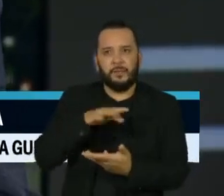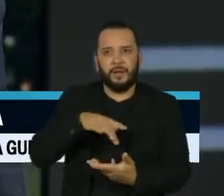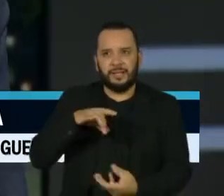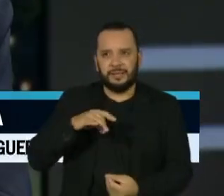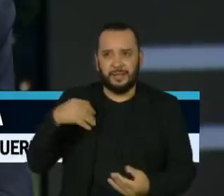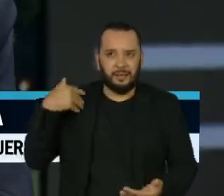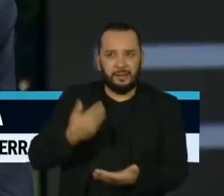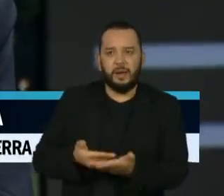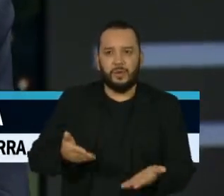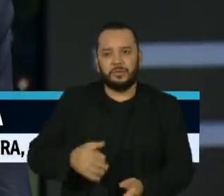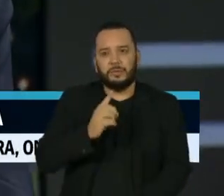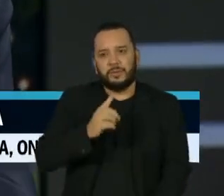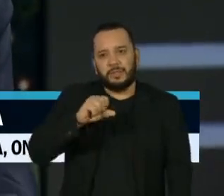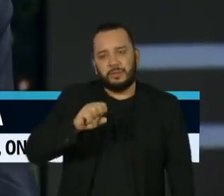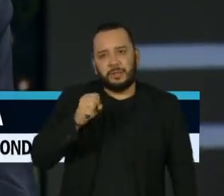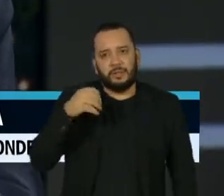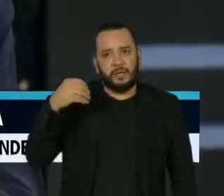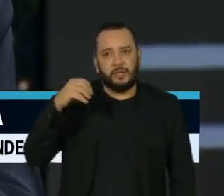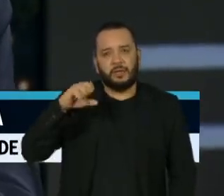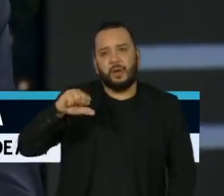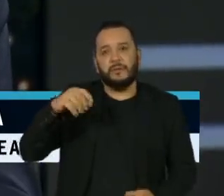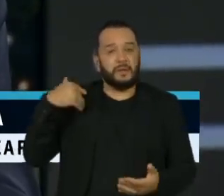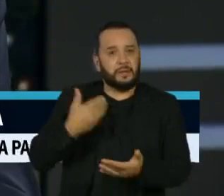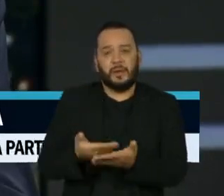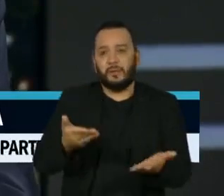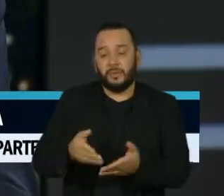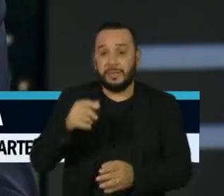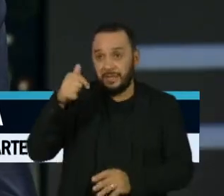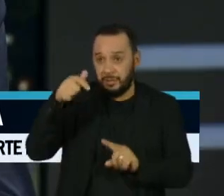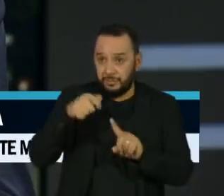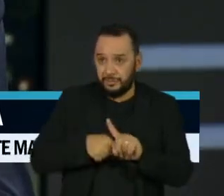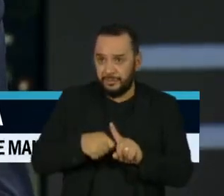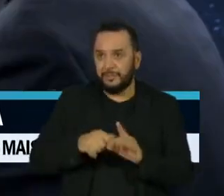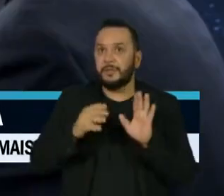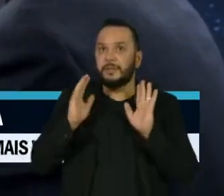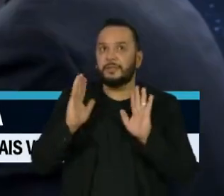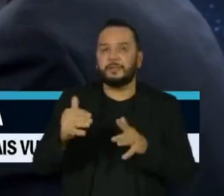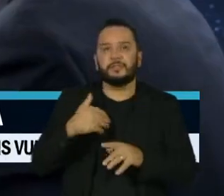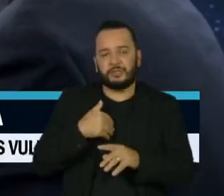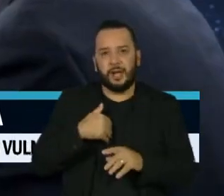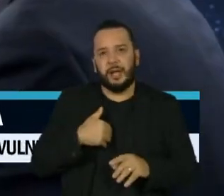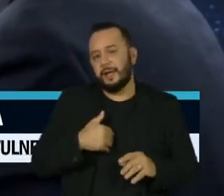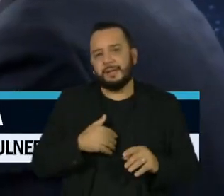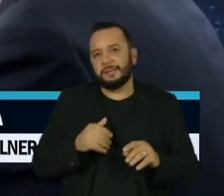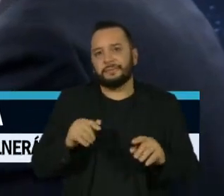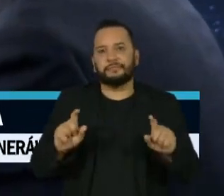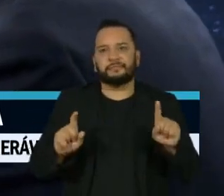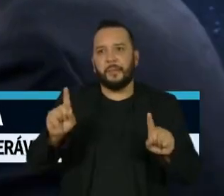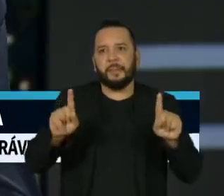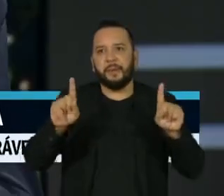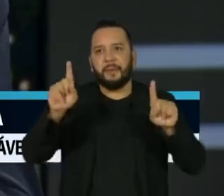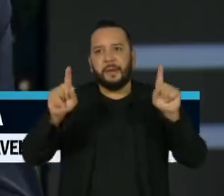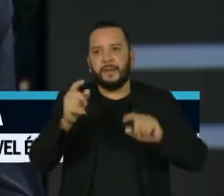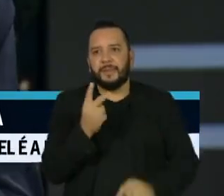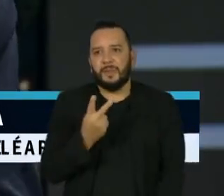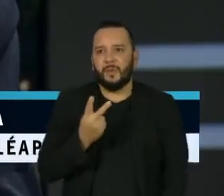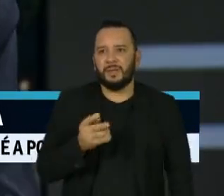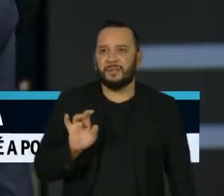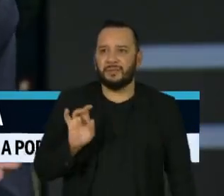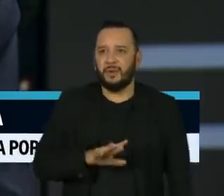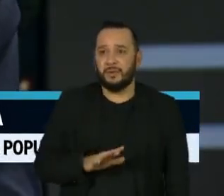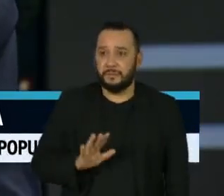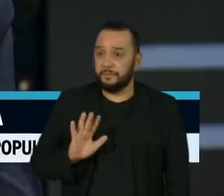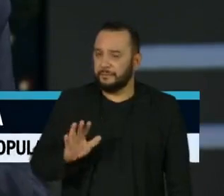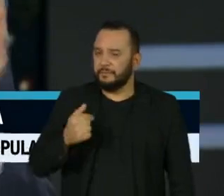desde 1989 você há sete meses já tem um quadro congelado do resultado eleitoral então eu acho